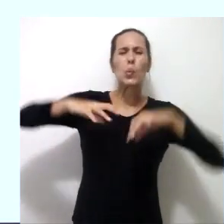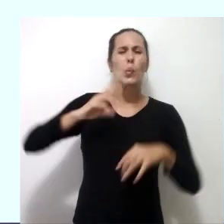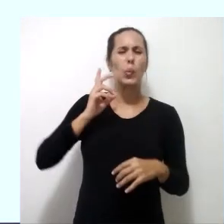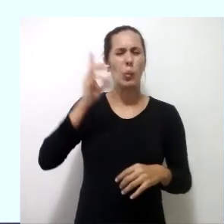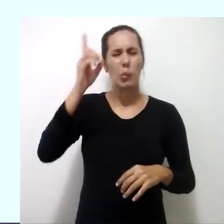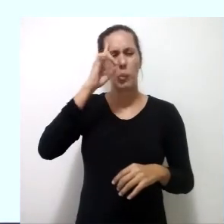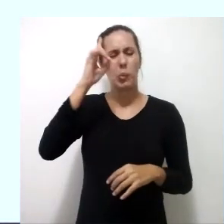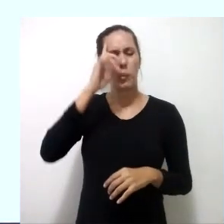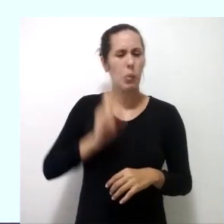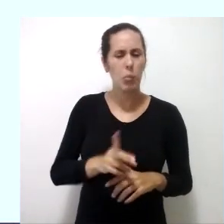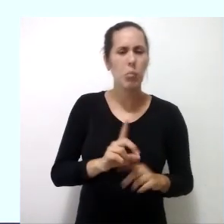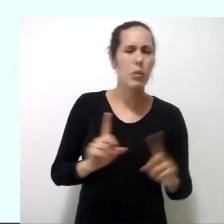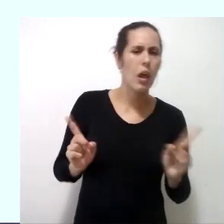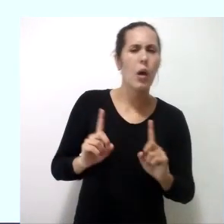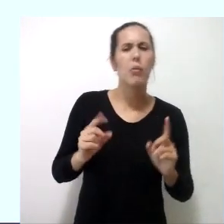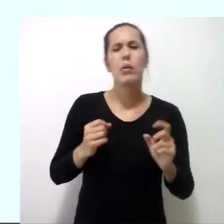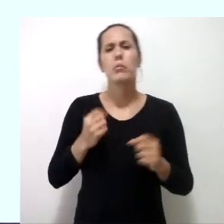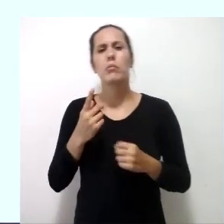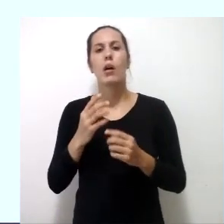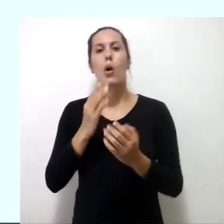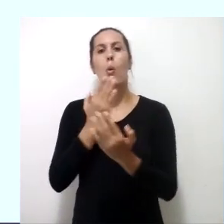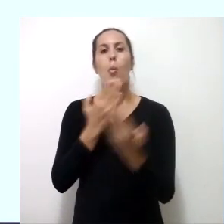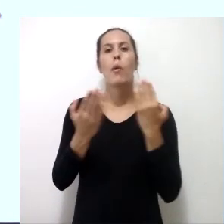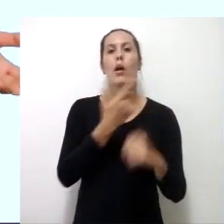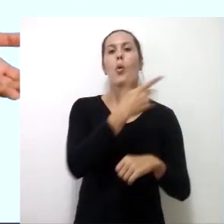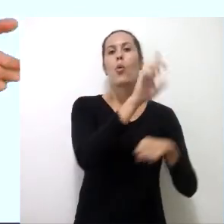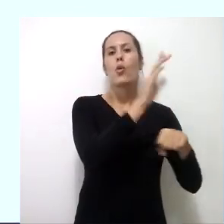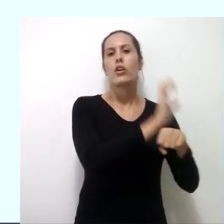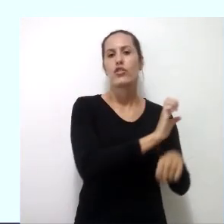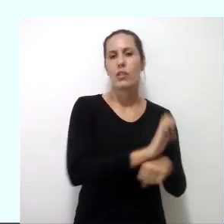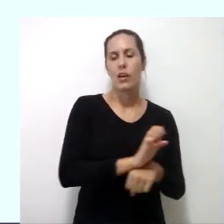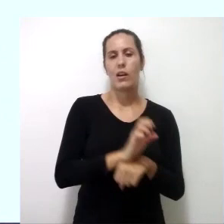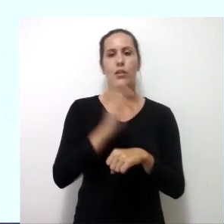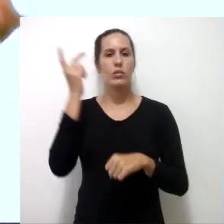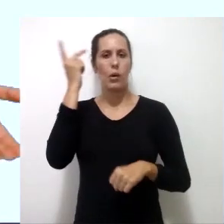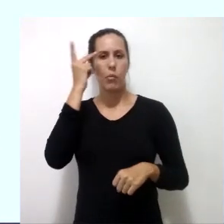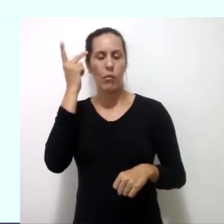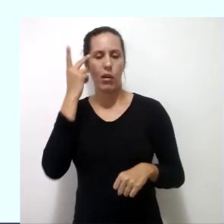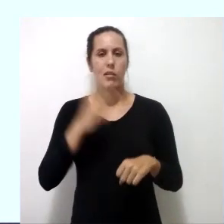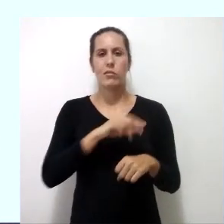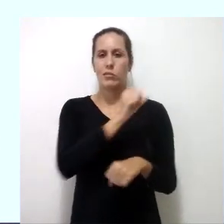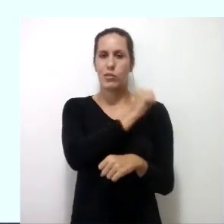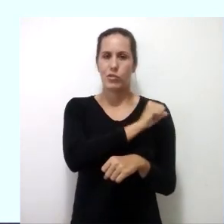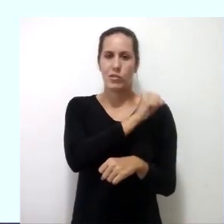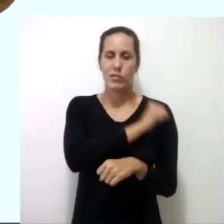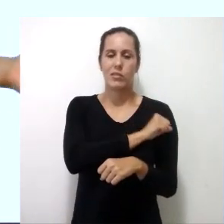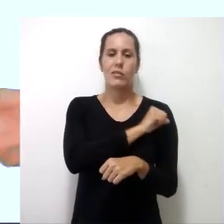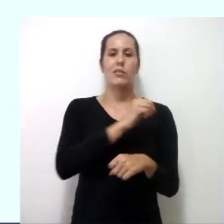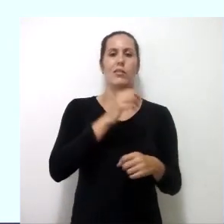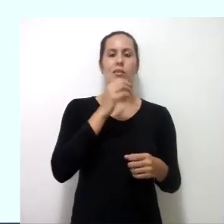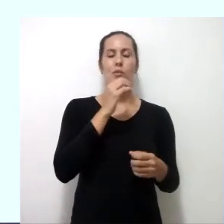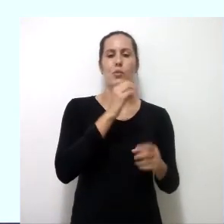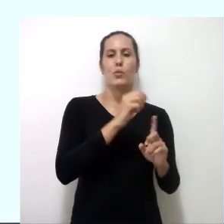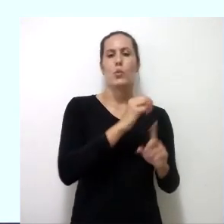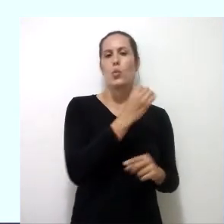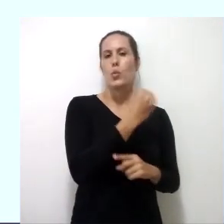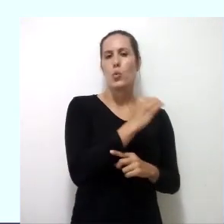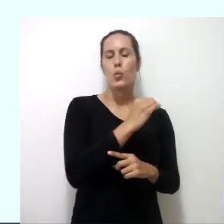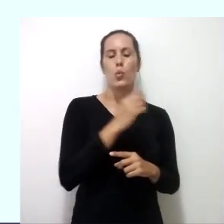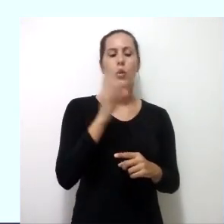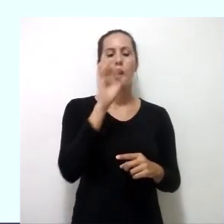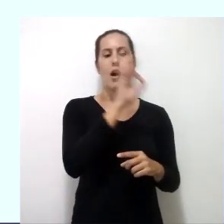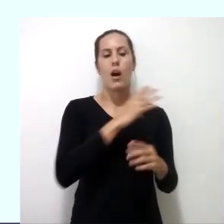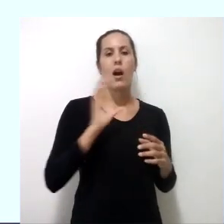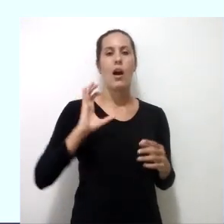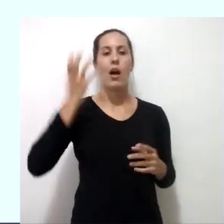assim, que não tem tanta chuva. Em relação à questão do Rio Grande do Sul, São Paulo, Rio de